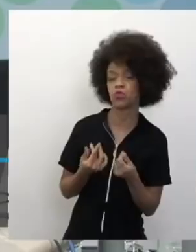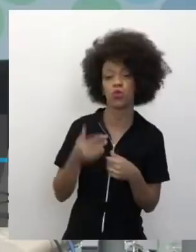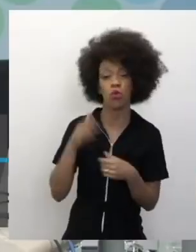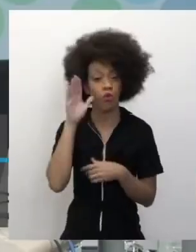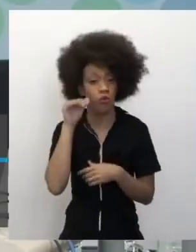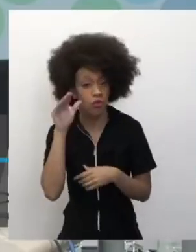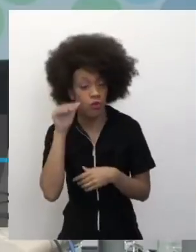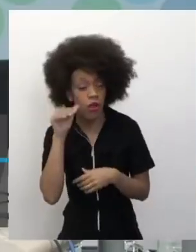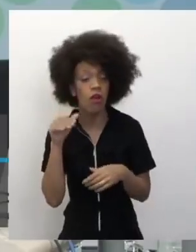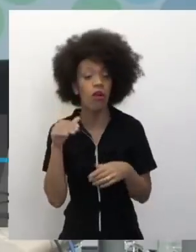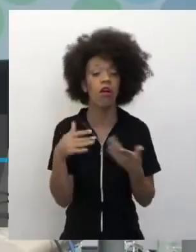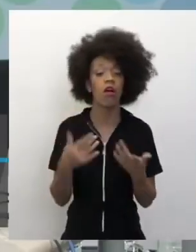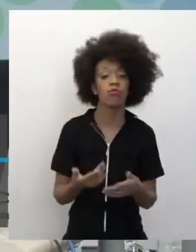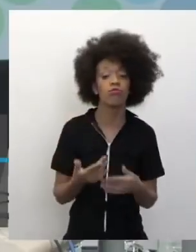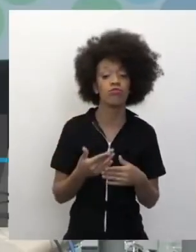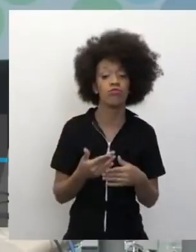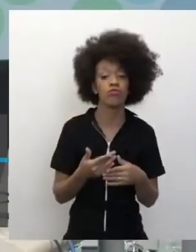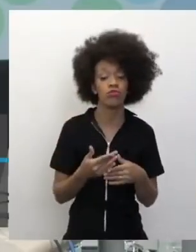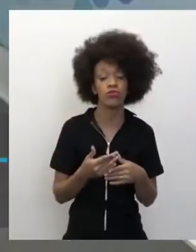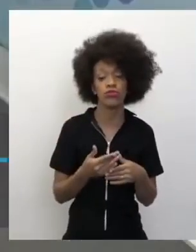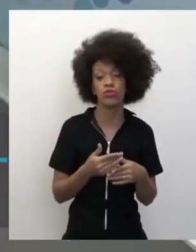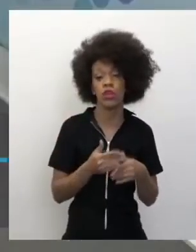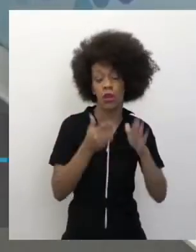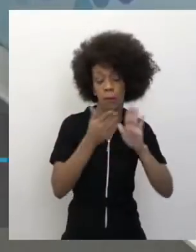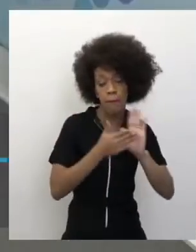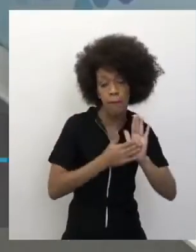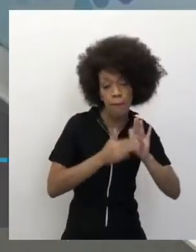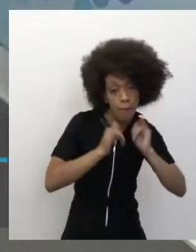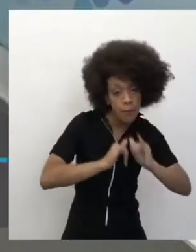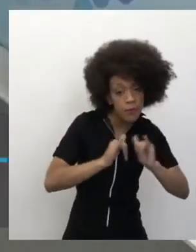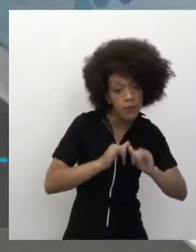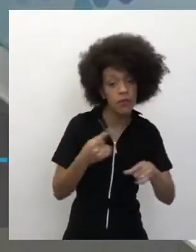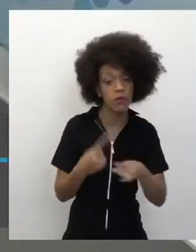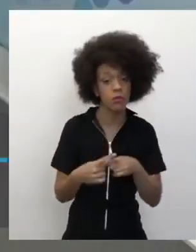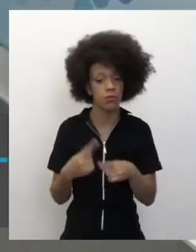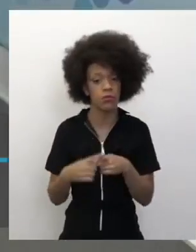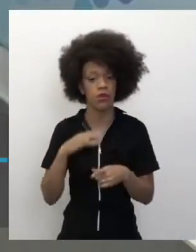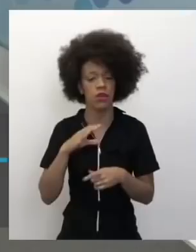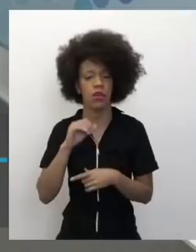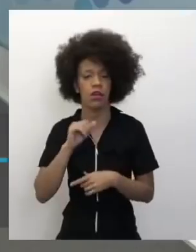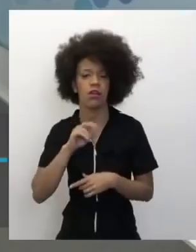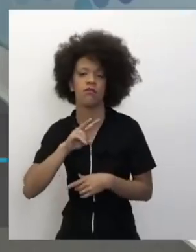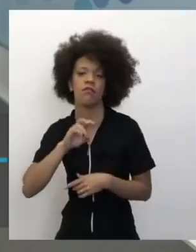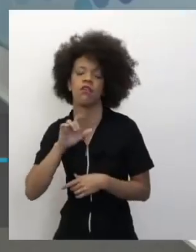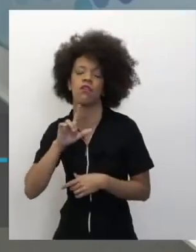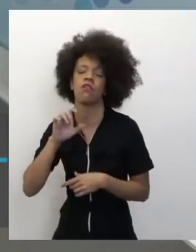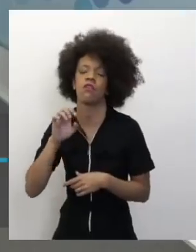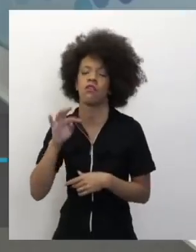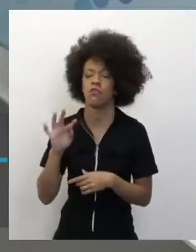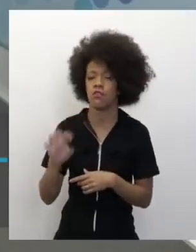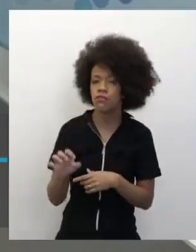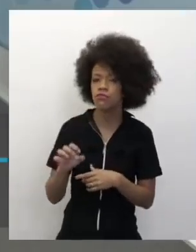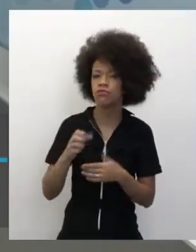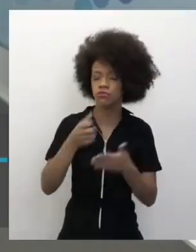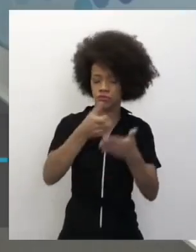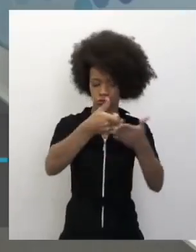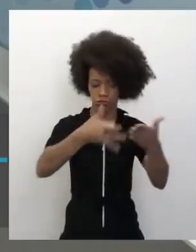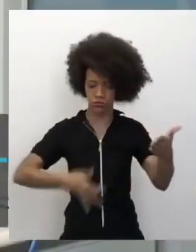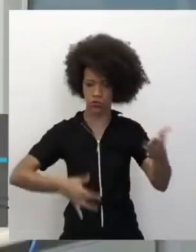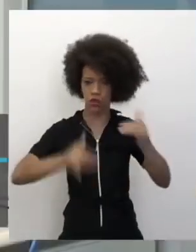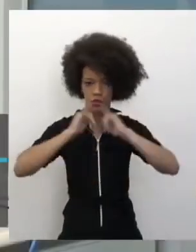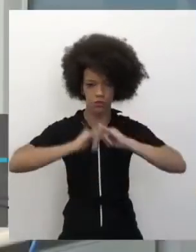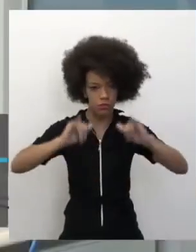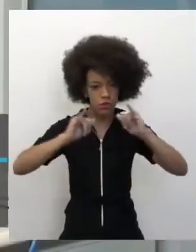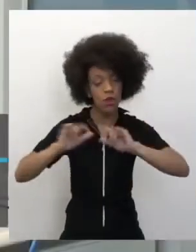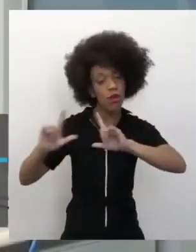funcionário de uma agência de publicidade, por exemplo. Então, porque ele coloca mesa, cavalete cinzeiro, cadeira, esboços de anúncios. Sim. Ó.